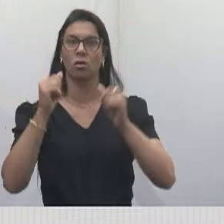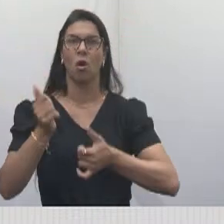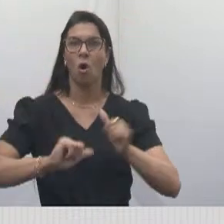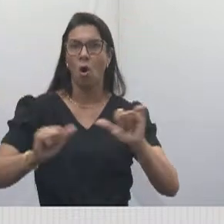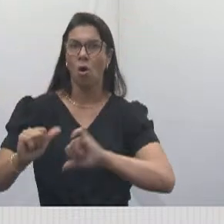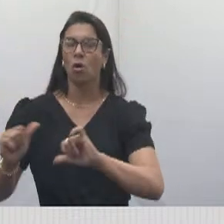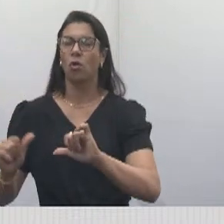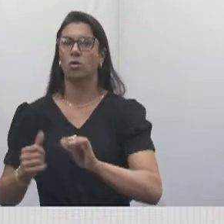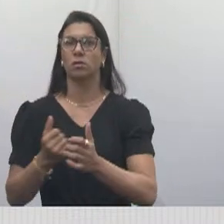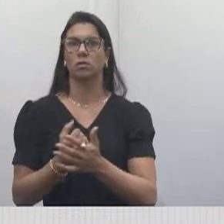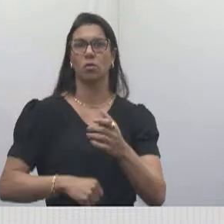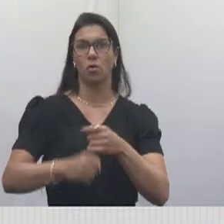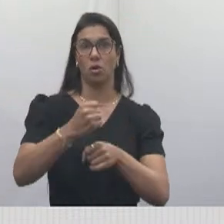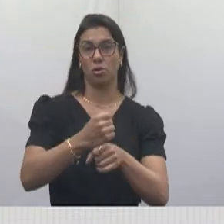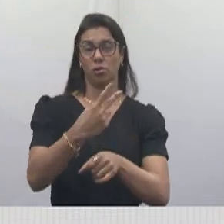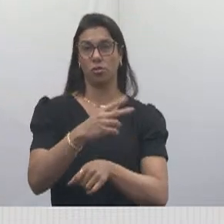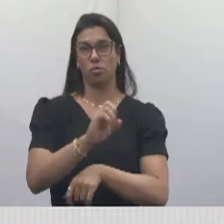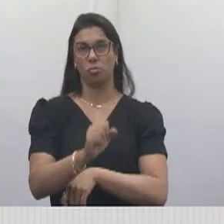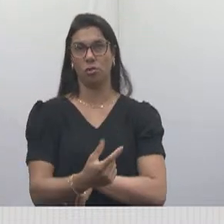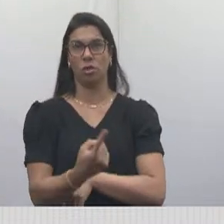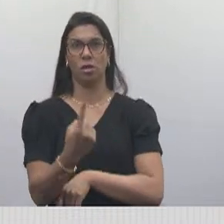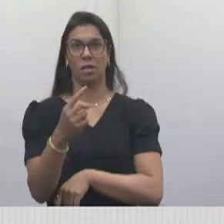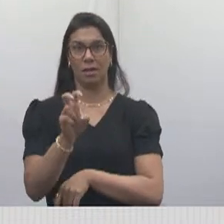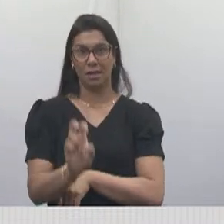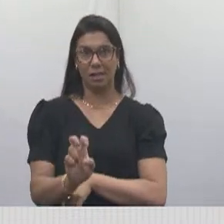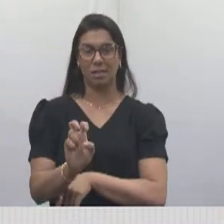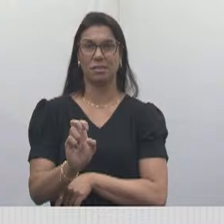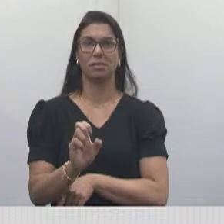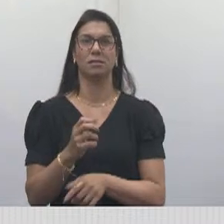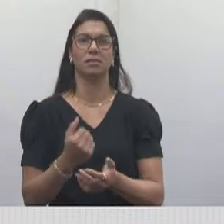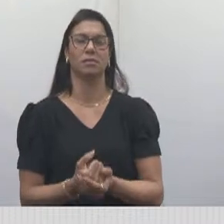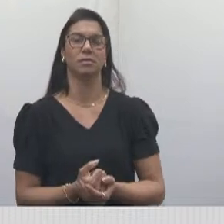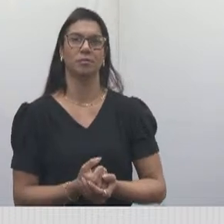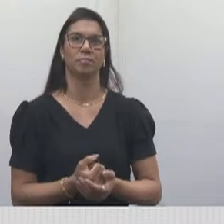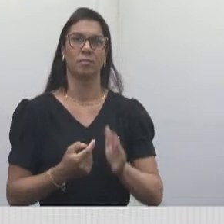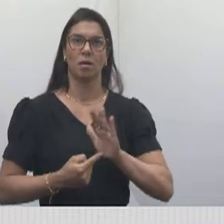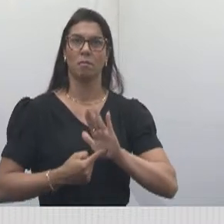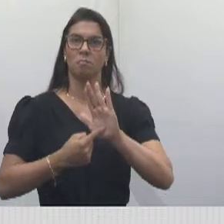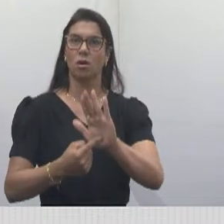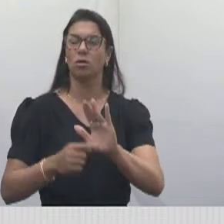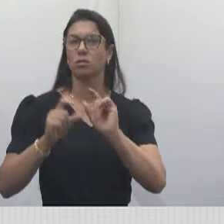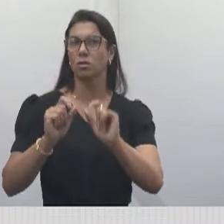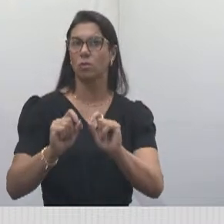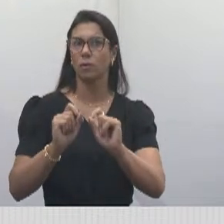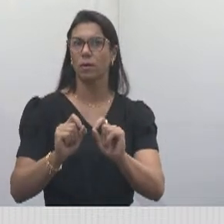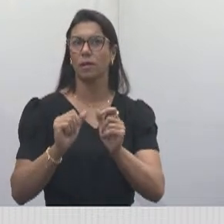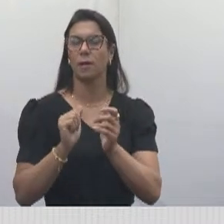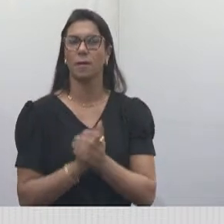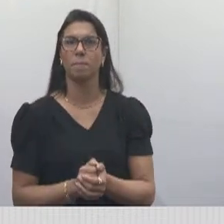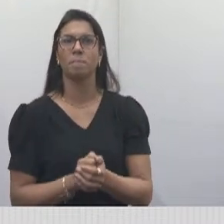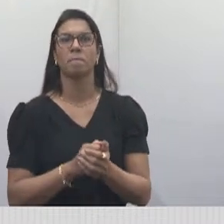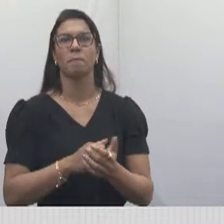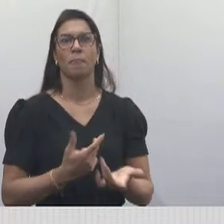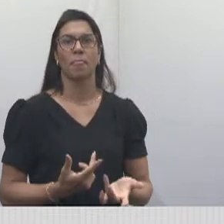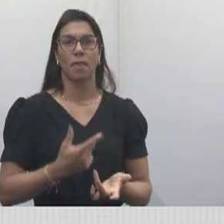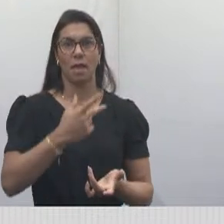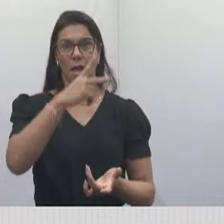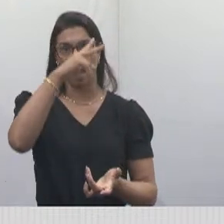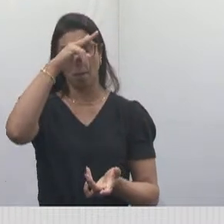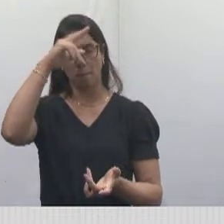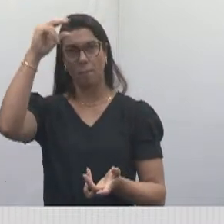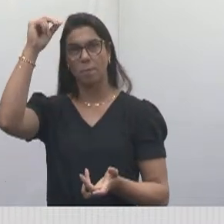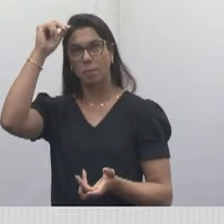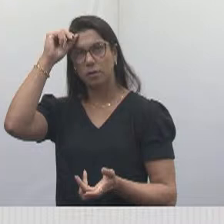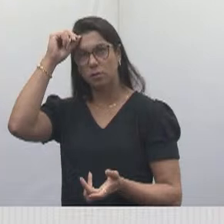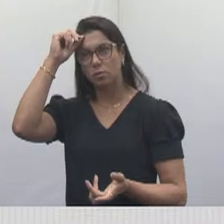foi implantado em 2015, nos 3 primeiros anos, o município alimentava os dados e o